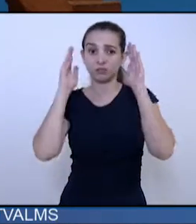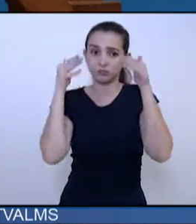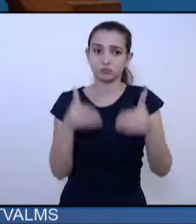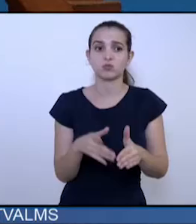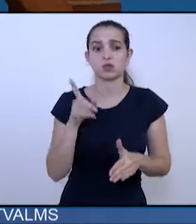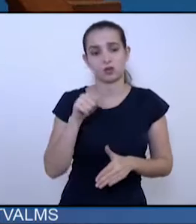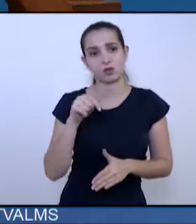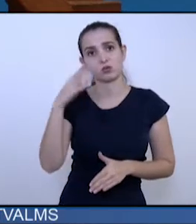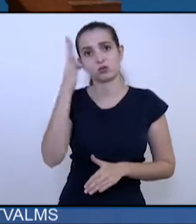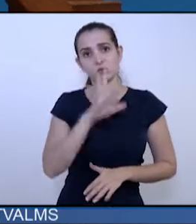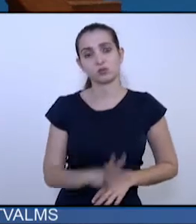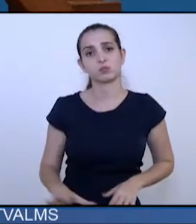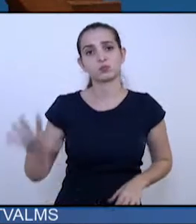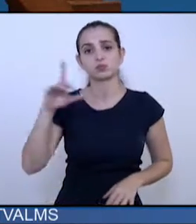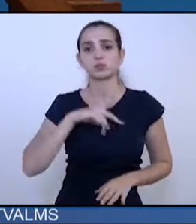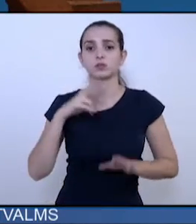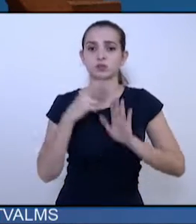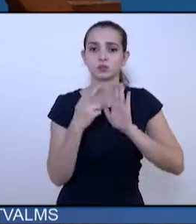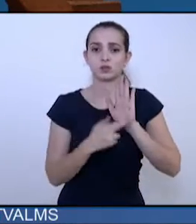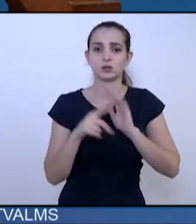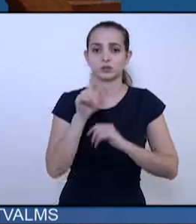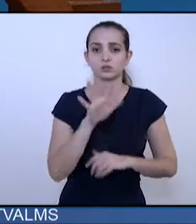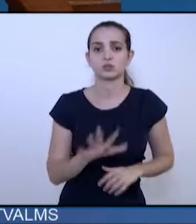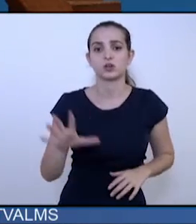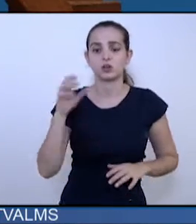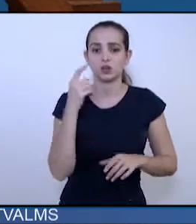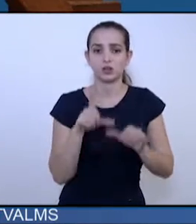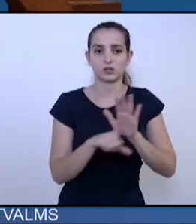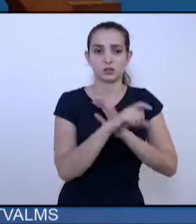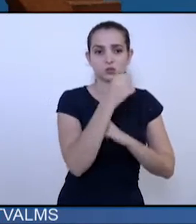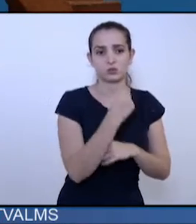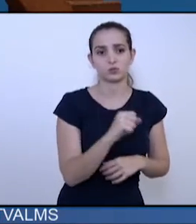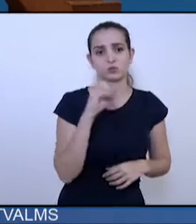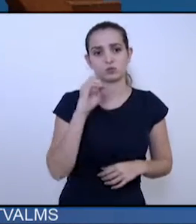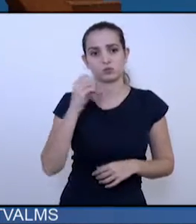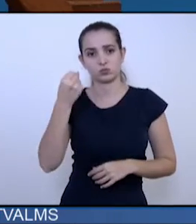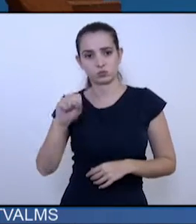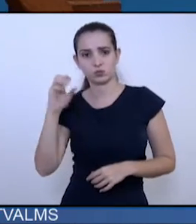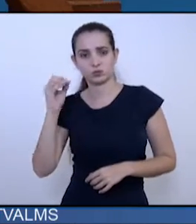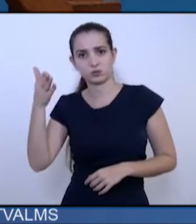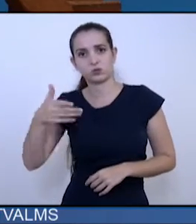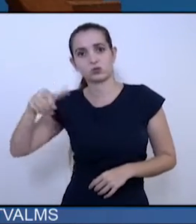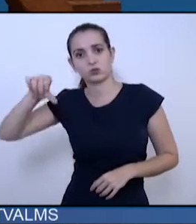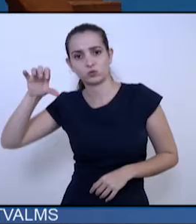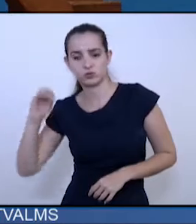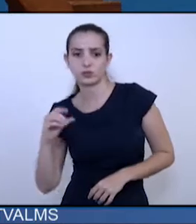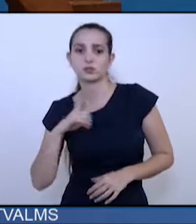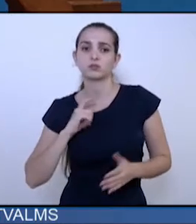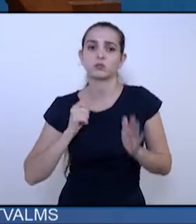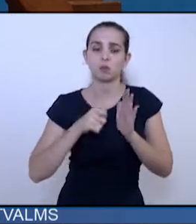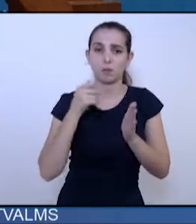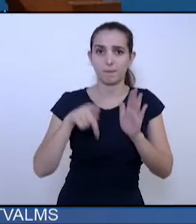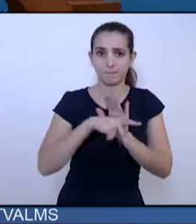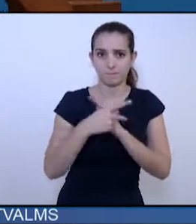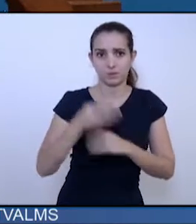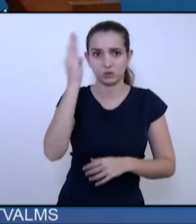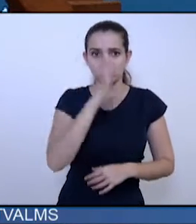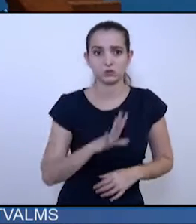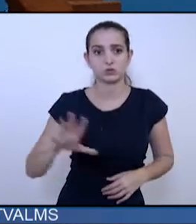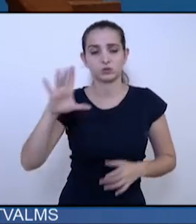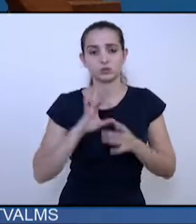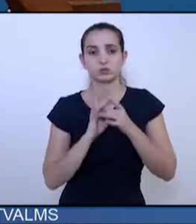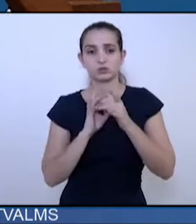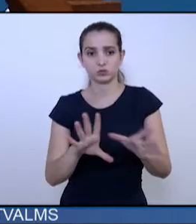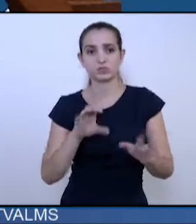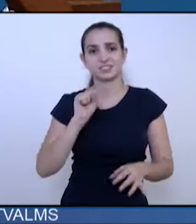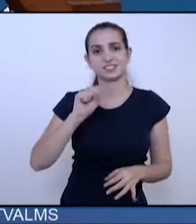União, ela tem uma regra geral, está lá na Lei 8.080 de 90, impõe à União o exercício de ações de vigilância epidemiológica e